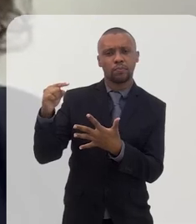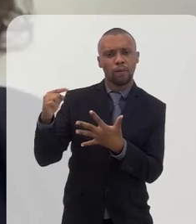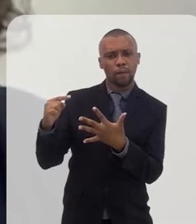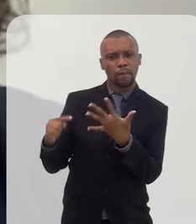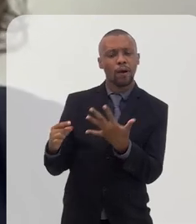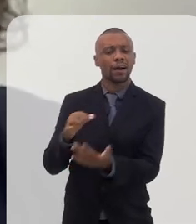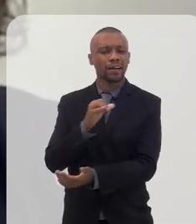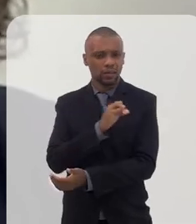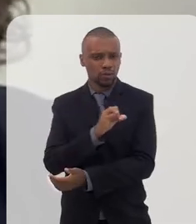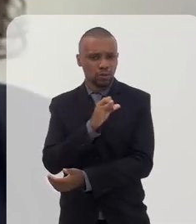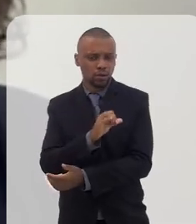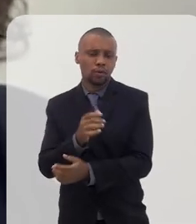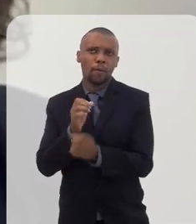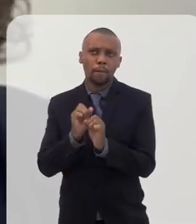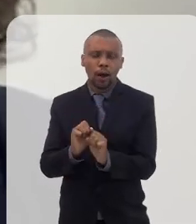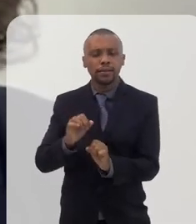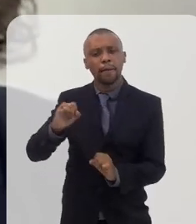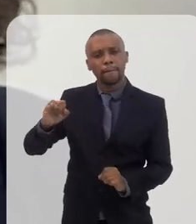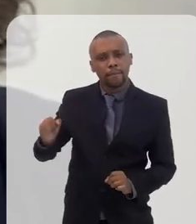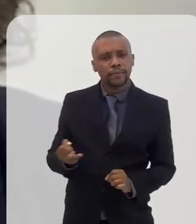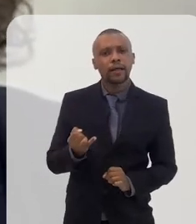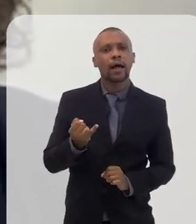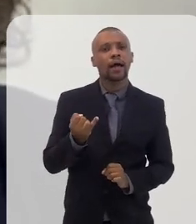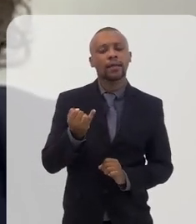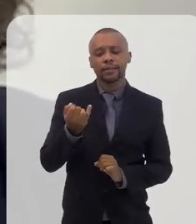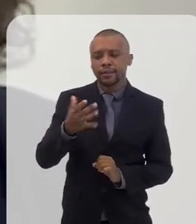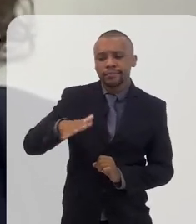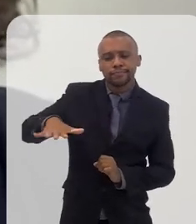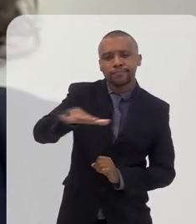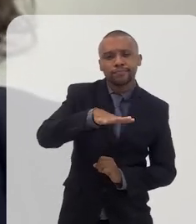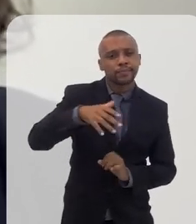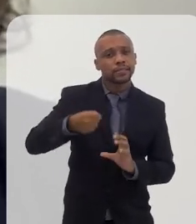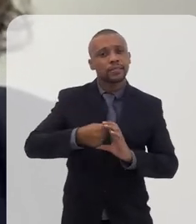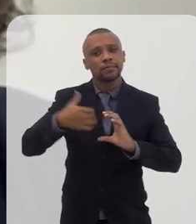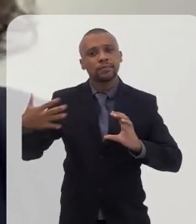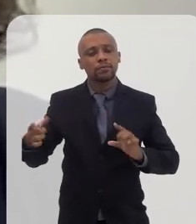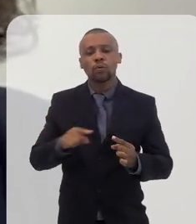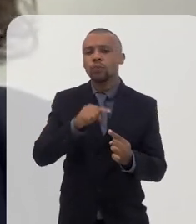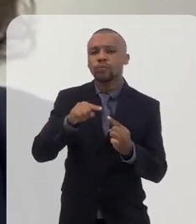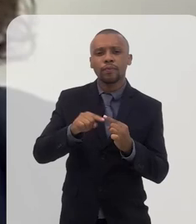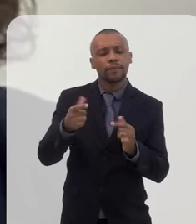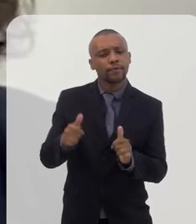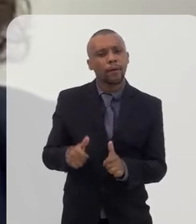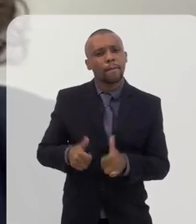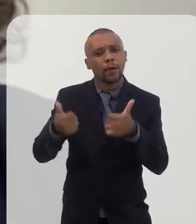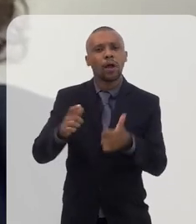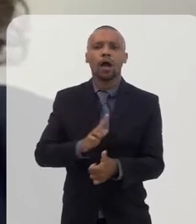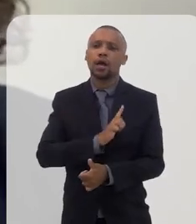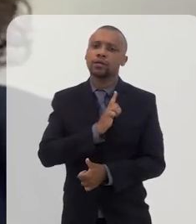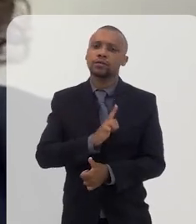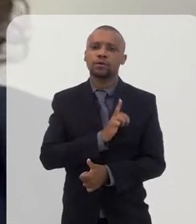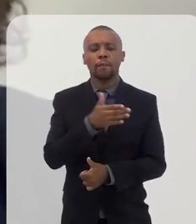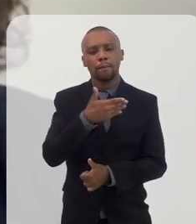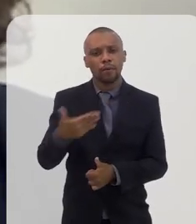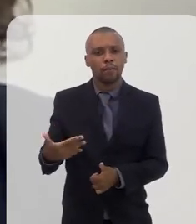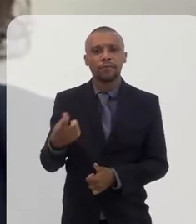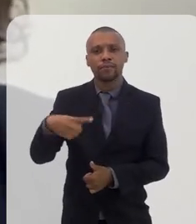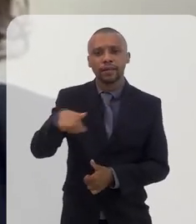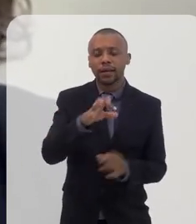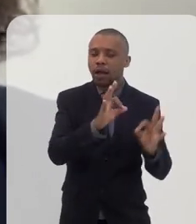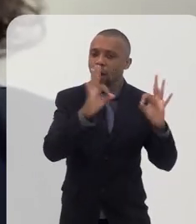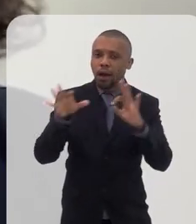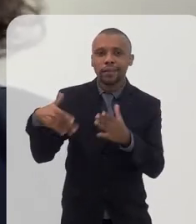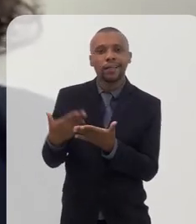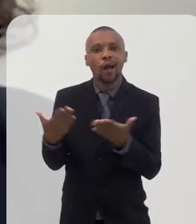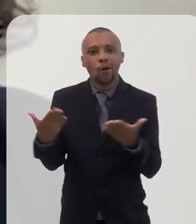aqui no Rio de Janeiro, que a gente, pode desfrutar dessa proximidade para poder fazer uma melhor gestão pública. Para você